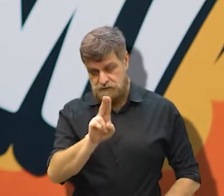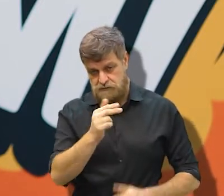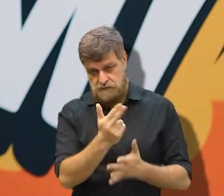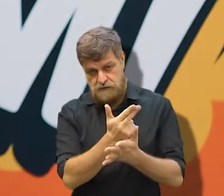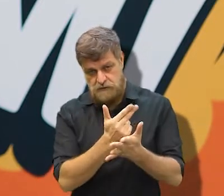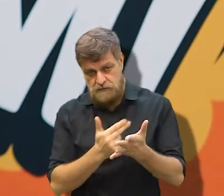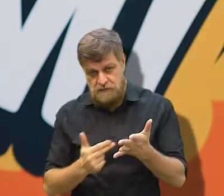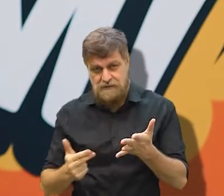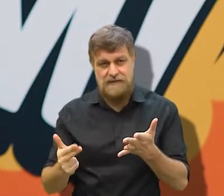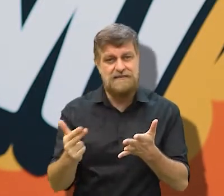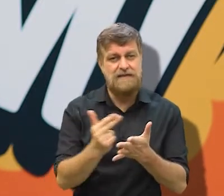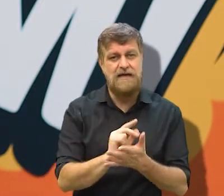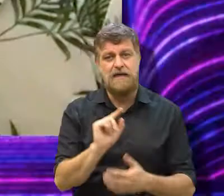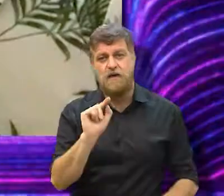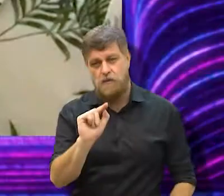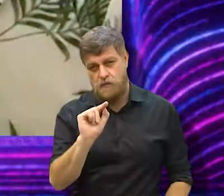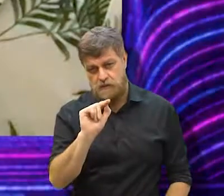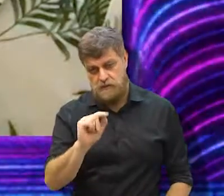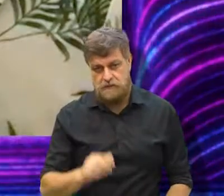seu desenho, traços?